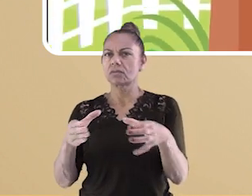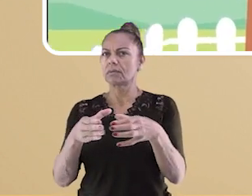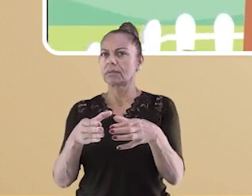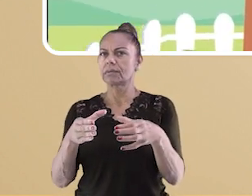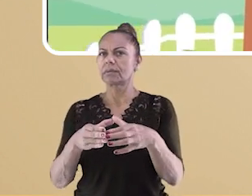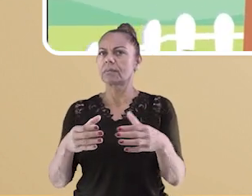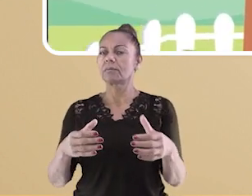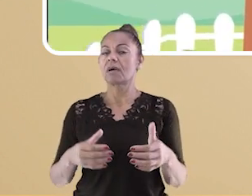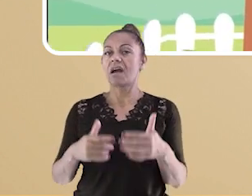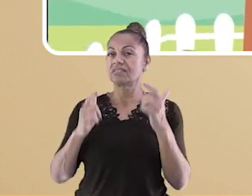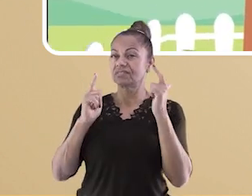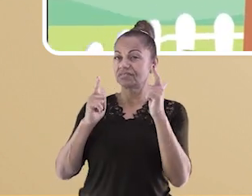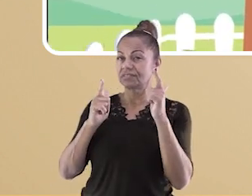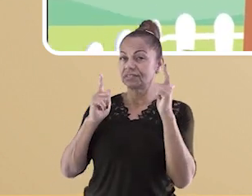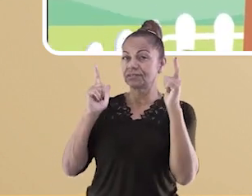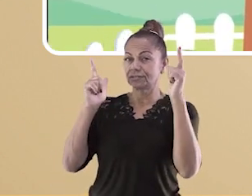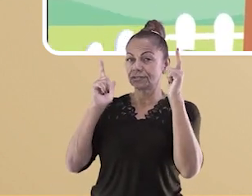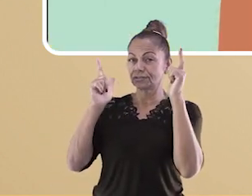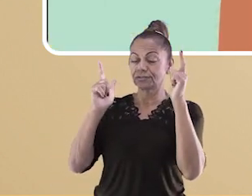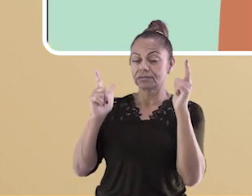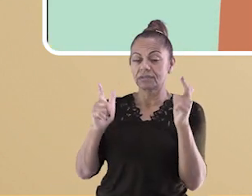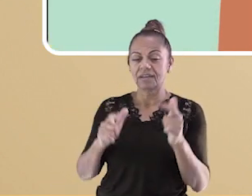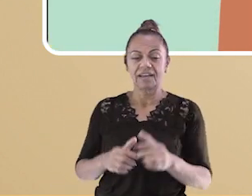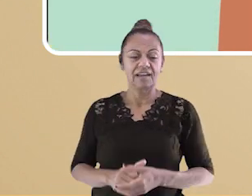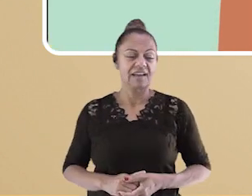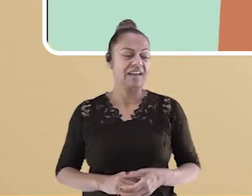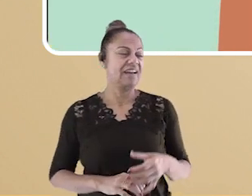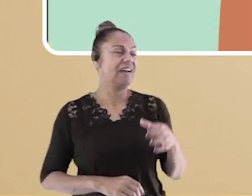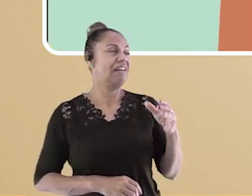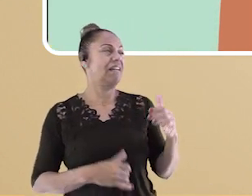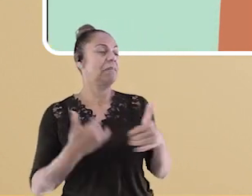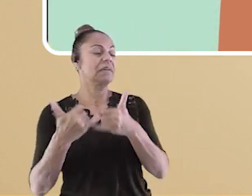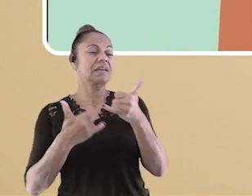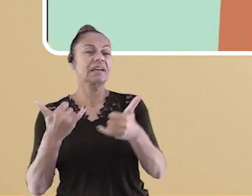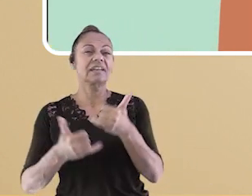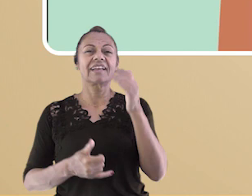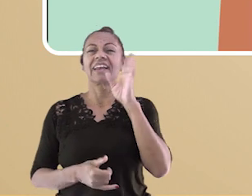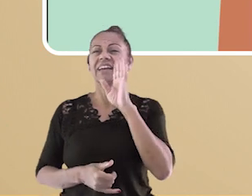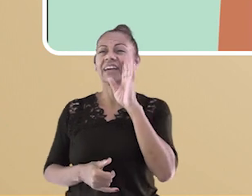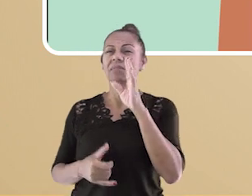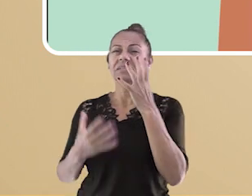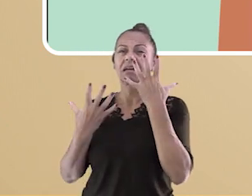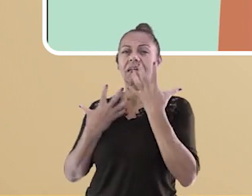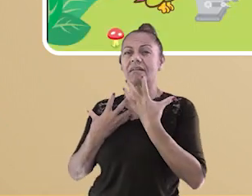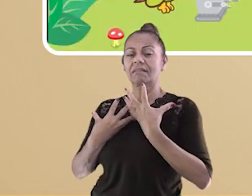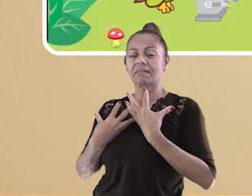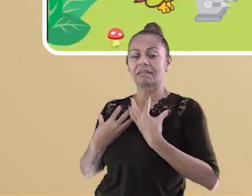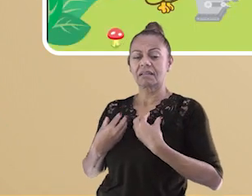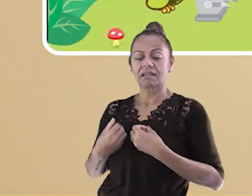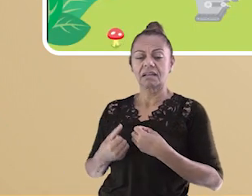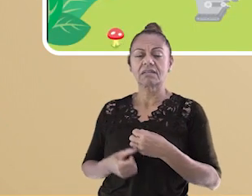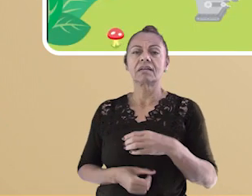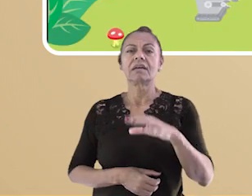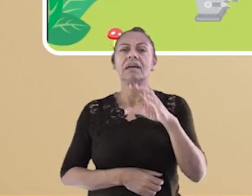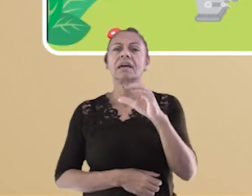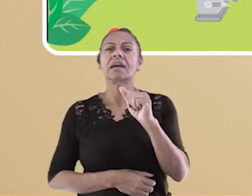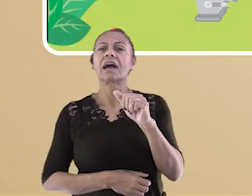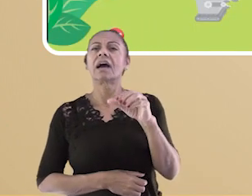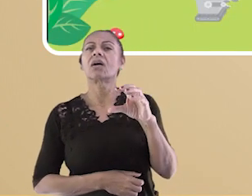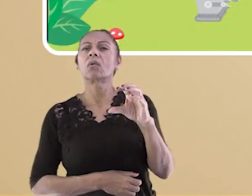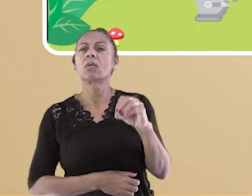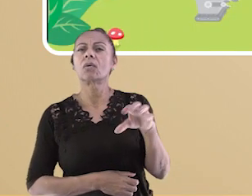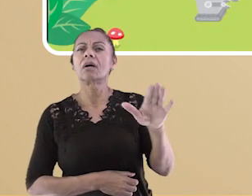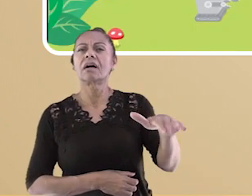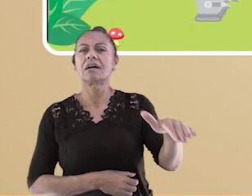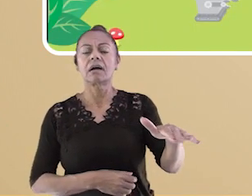Ai, olha, a brincadeira foi muito legal, mas me deu uma canseira. Caco, a gente